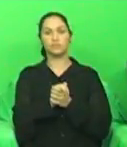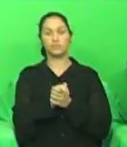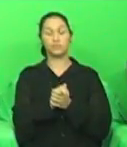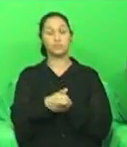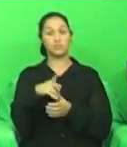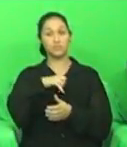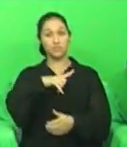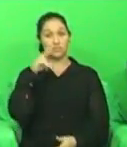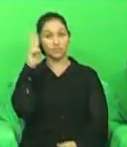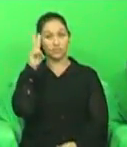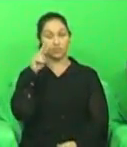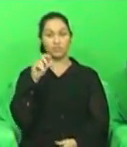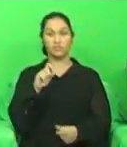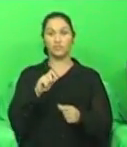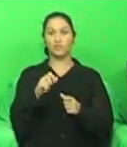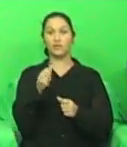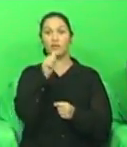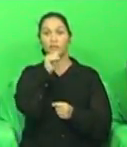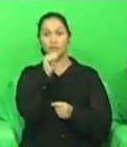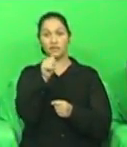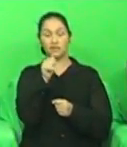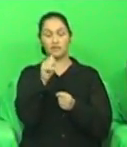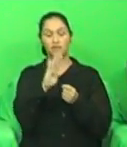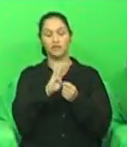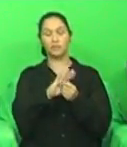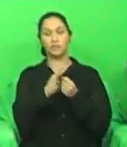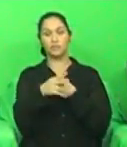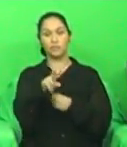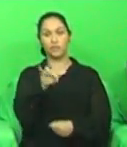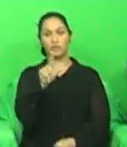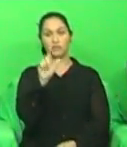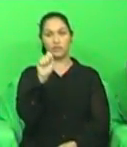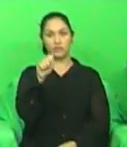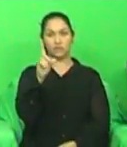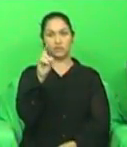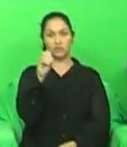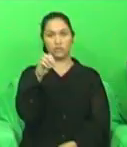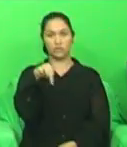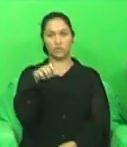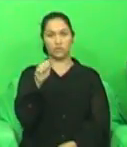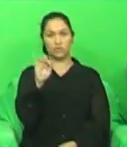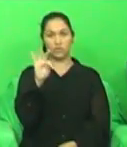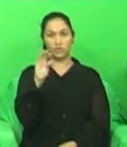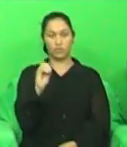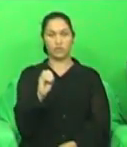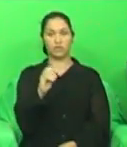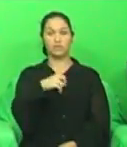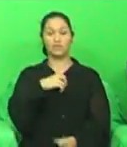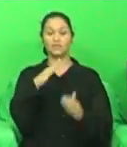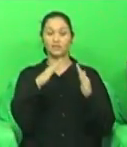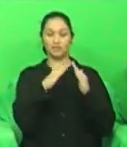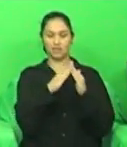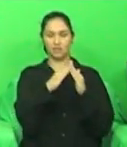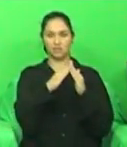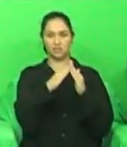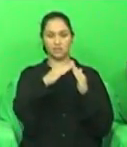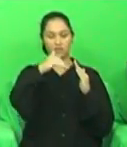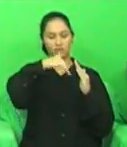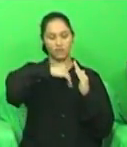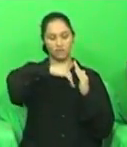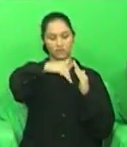lembrar o exemplo da mina tanto é que nós temos casas com a cozinha no bairro eo quarto no outro nós precisamos